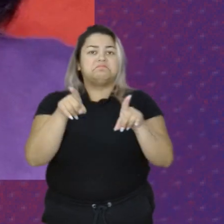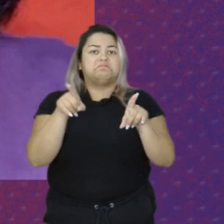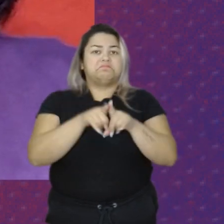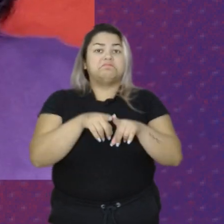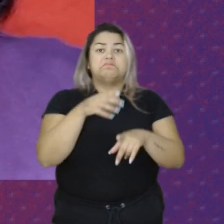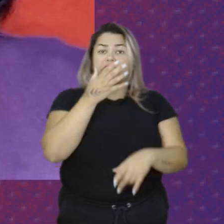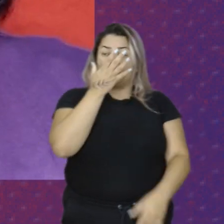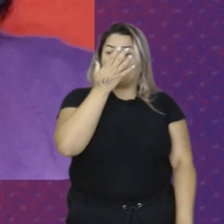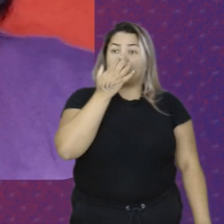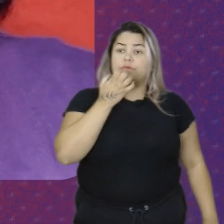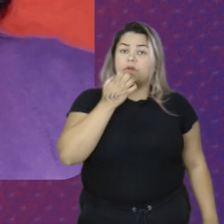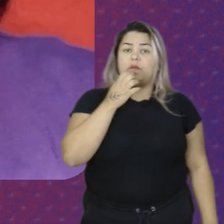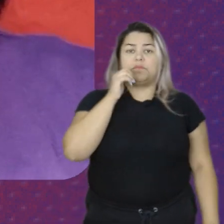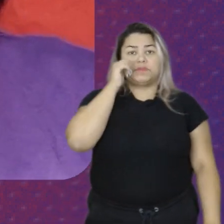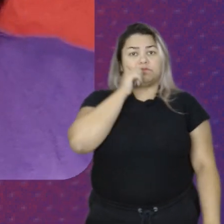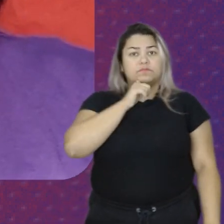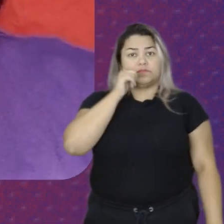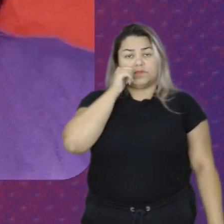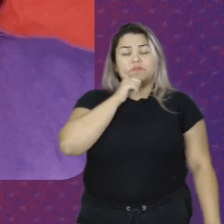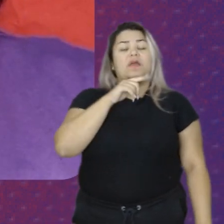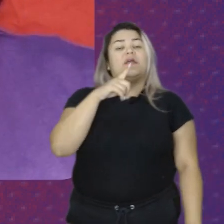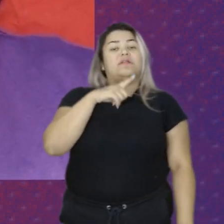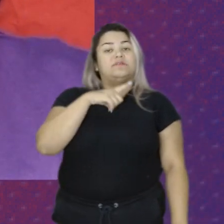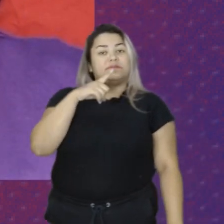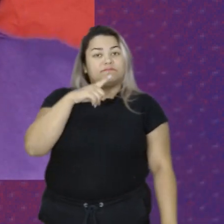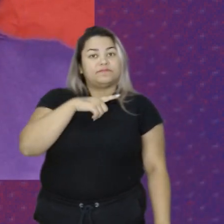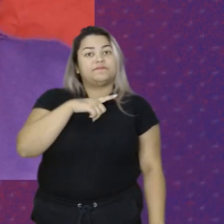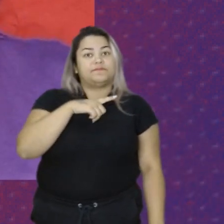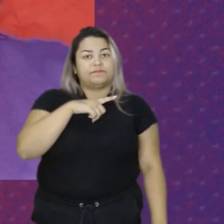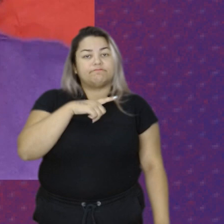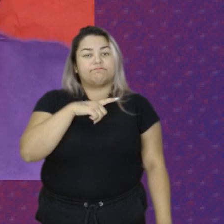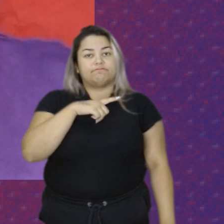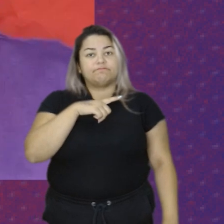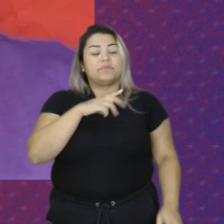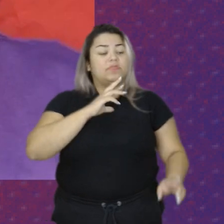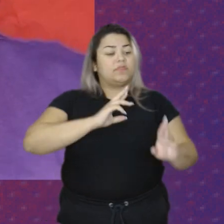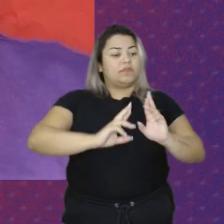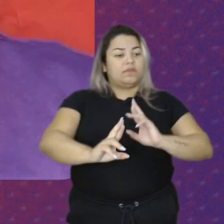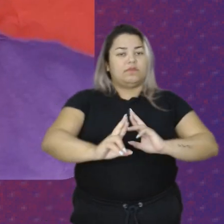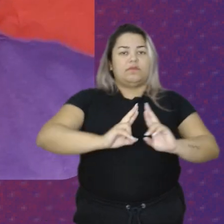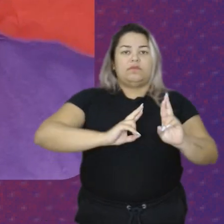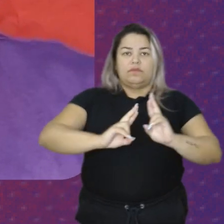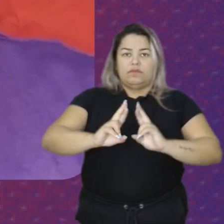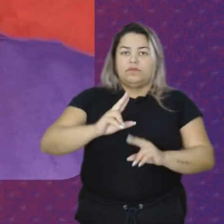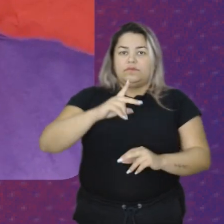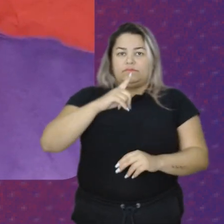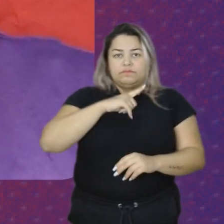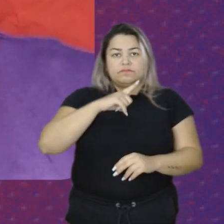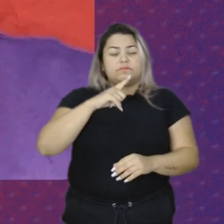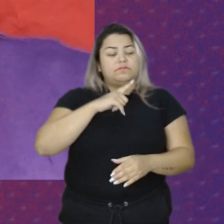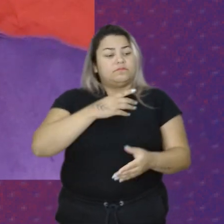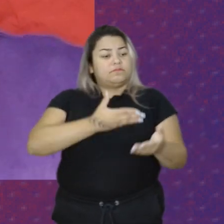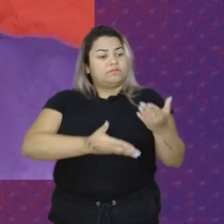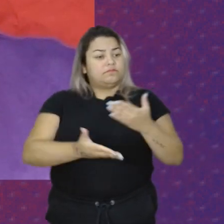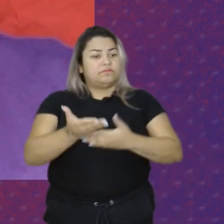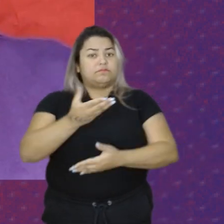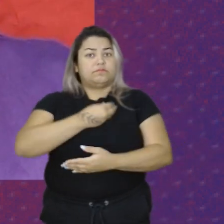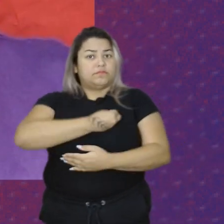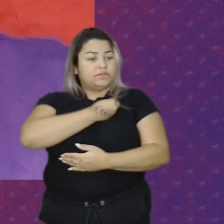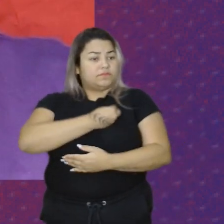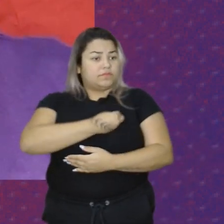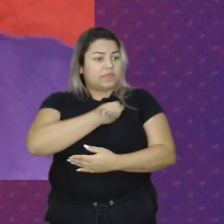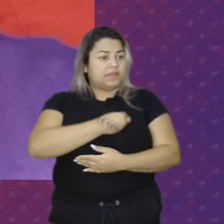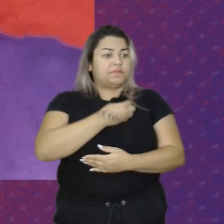né? Principalmente as mulheres, que têm essa relação, né? Que têm essa convivência com o